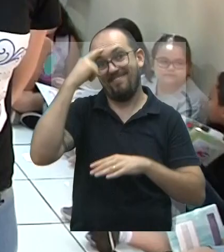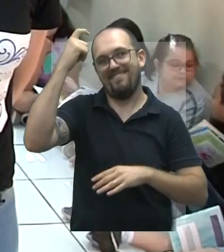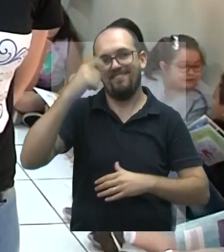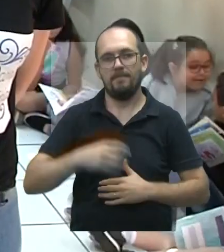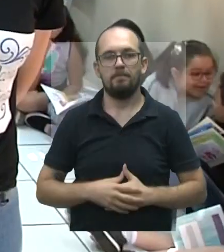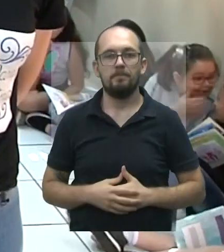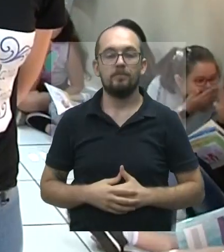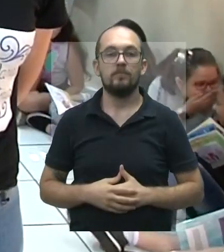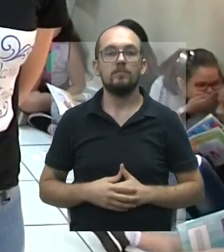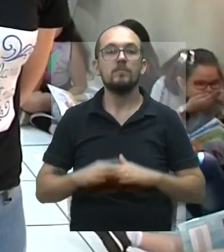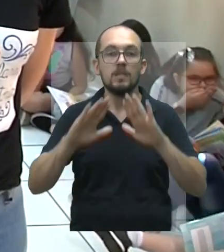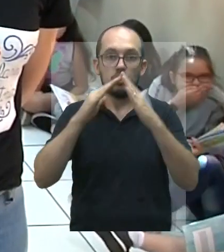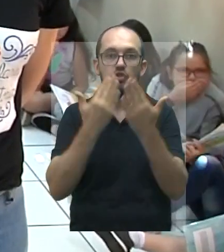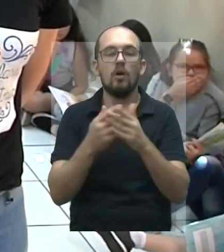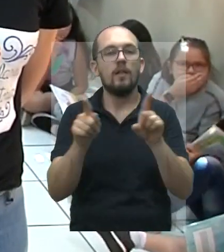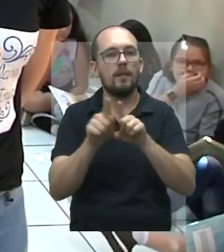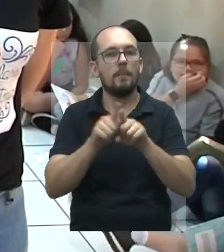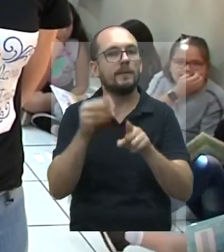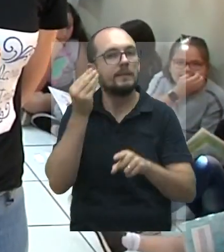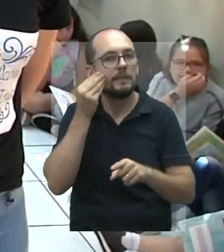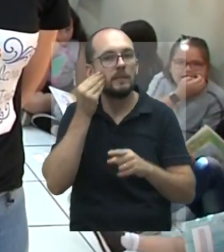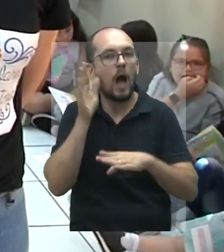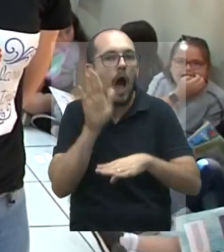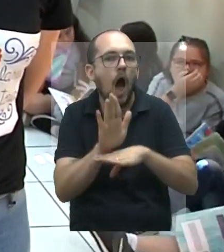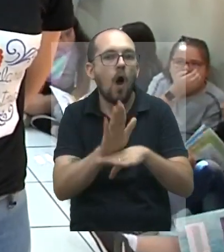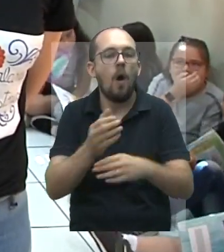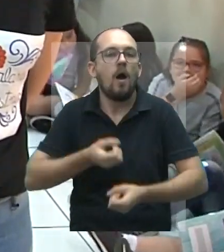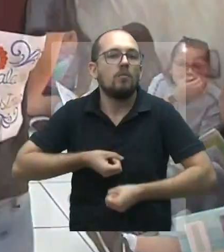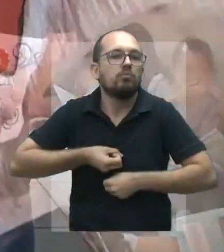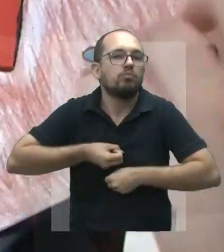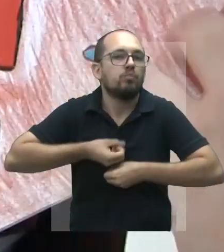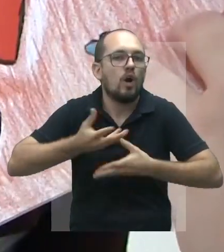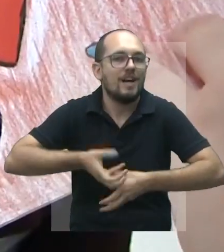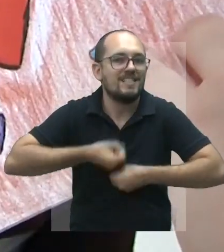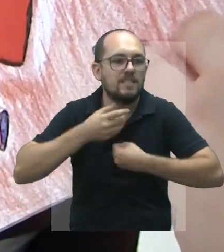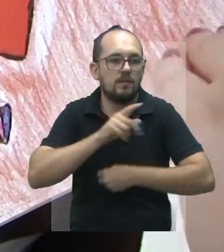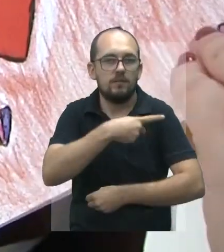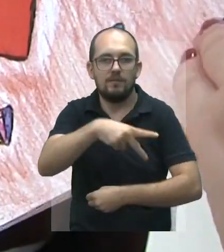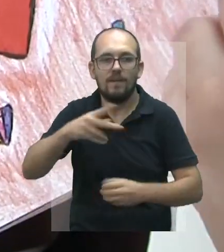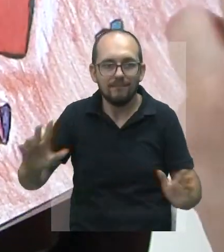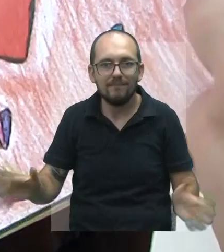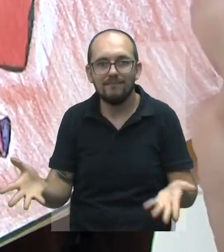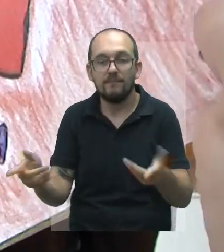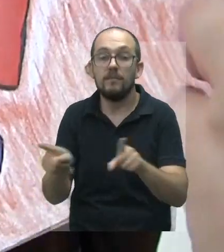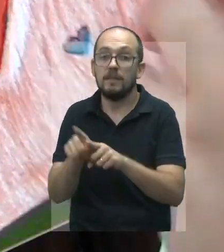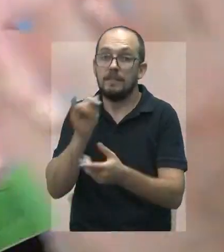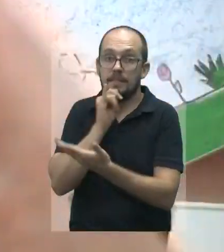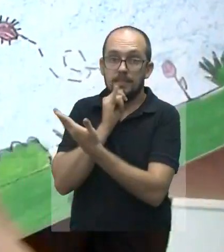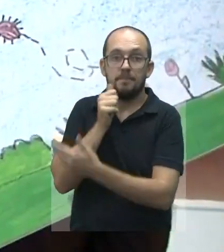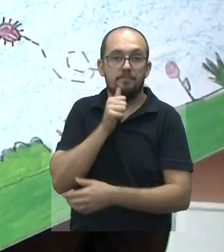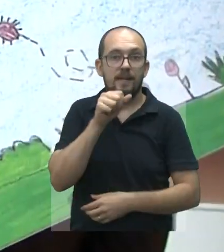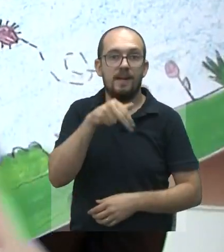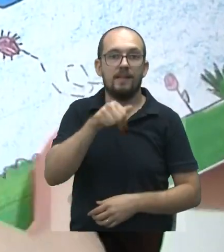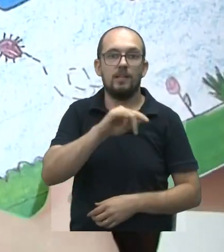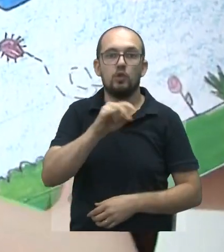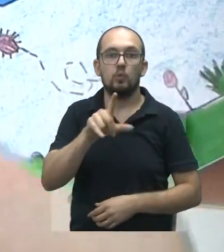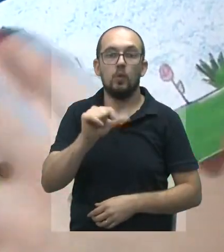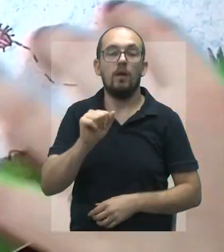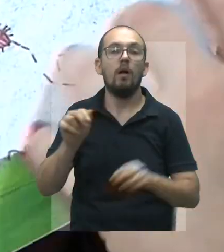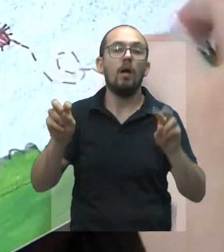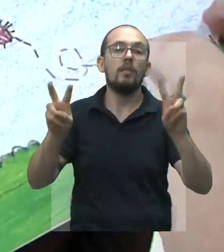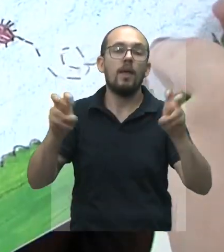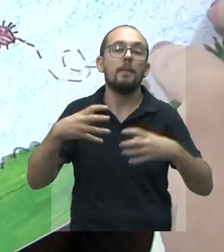também buscou explorar a linguagem poética e o autoconhecimento. Na obra da Ana Júlia, ela falou sobre os